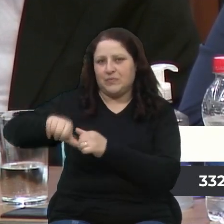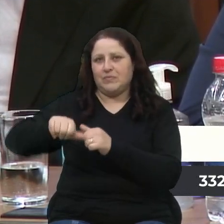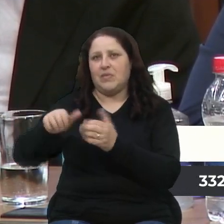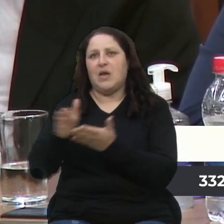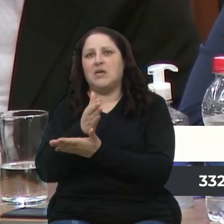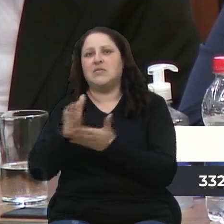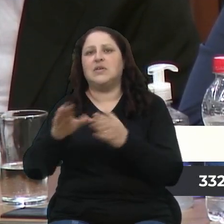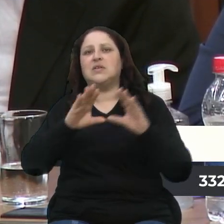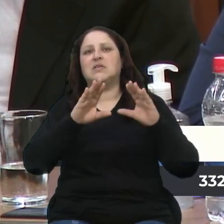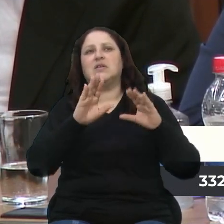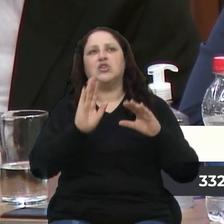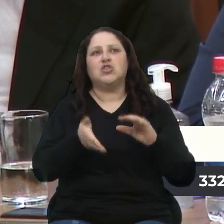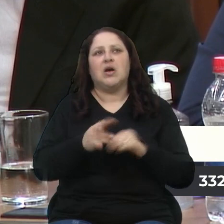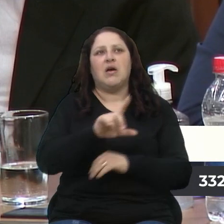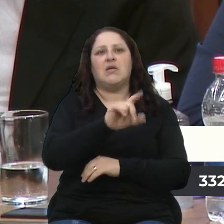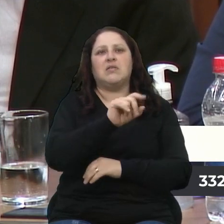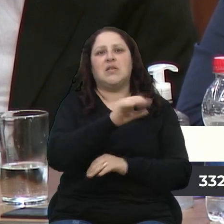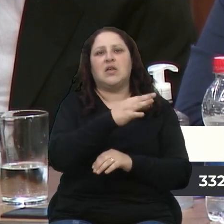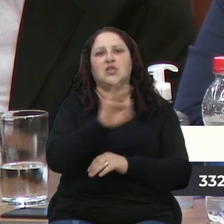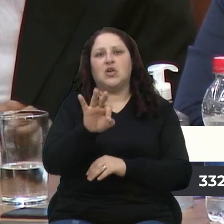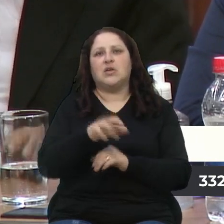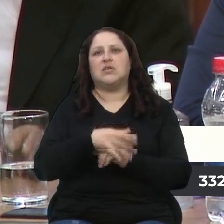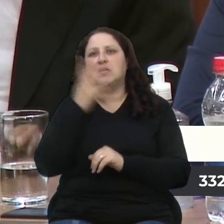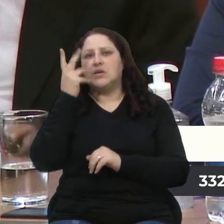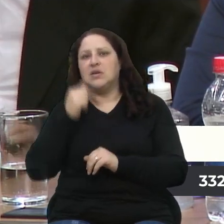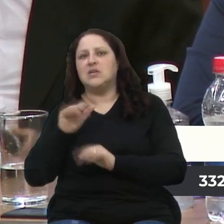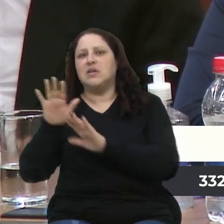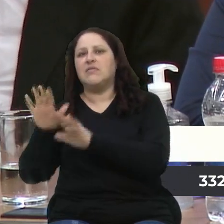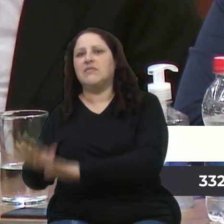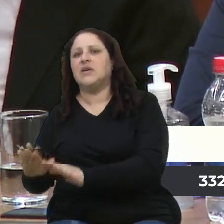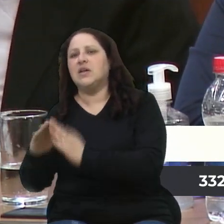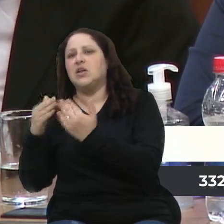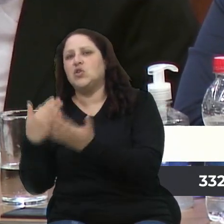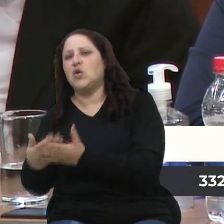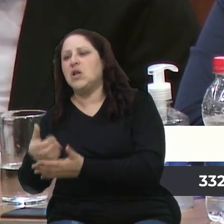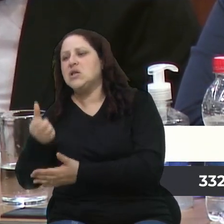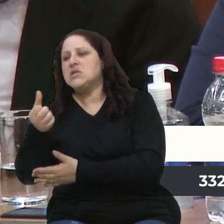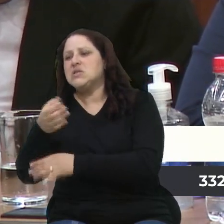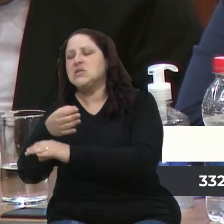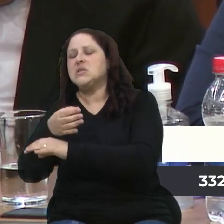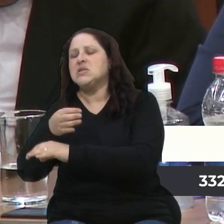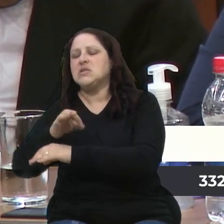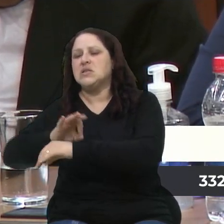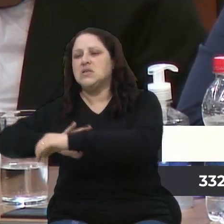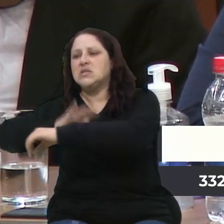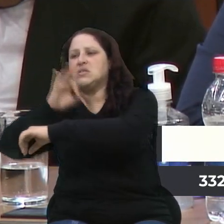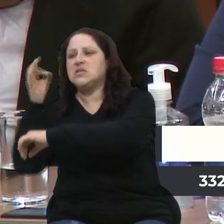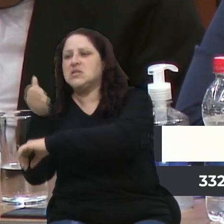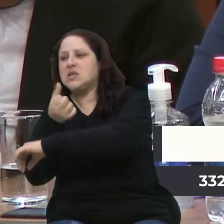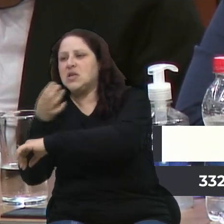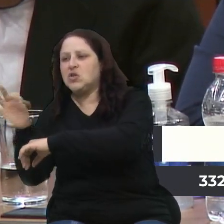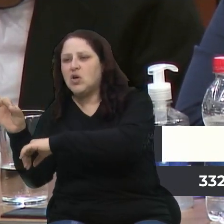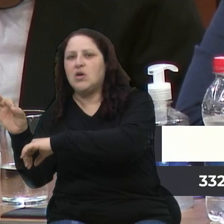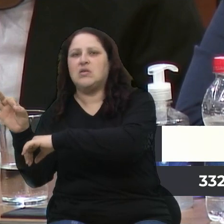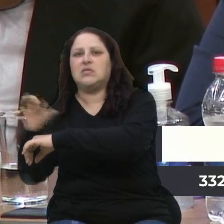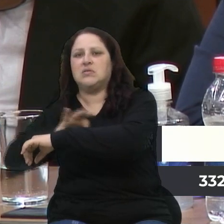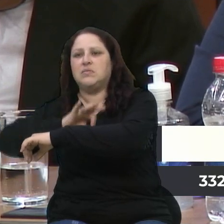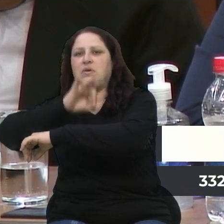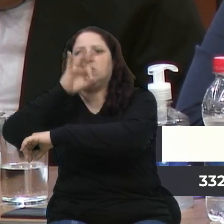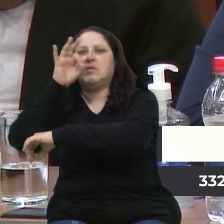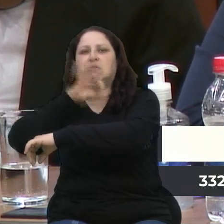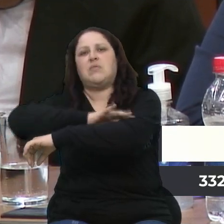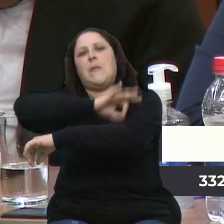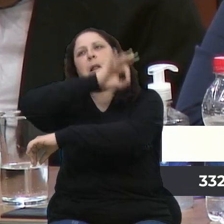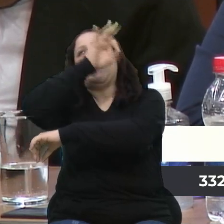que são deixadas na escola de manhã, 6 horas, e só não nasce o sol e não vê o sol se pôr. Os pais botam